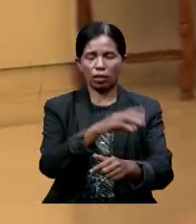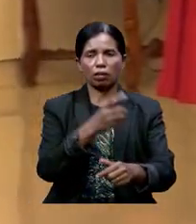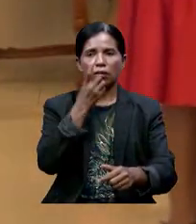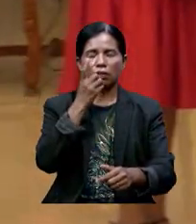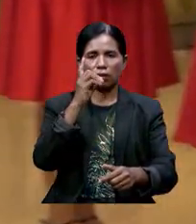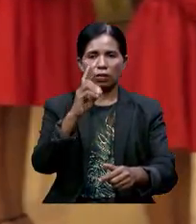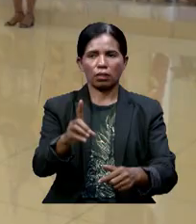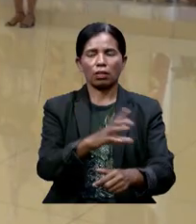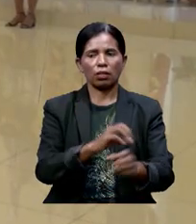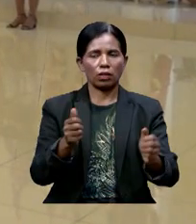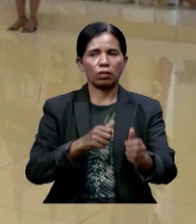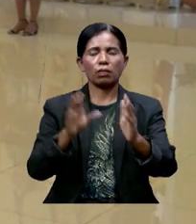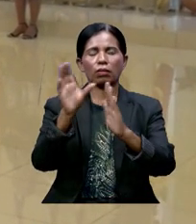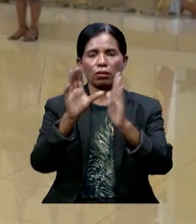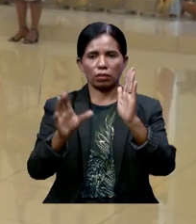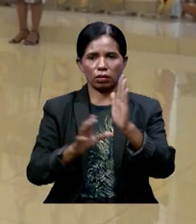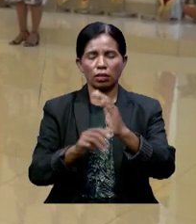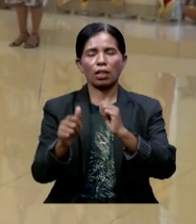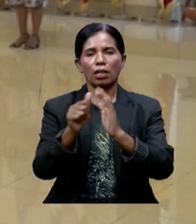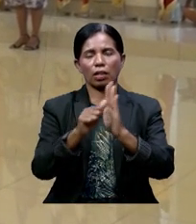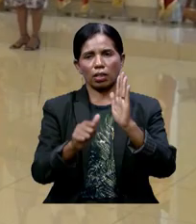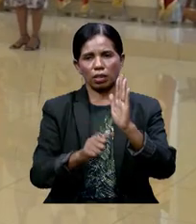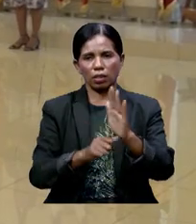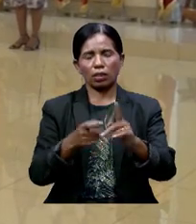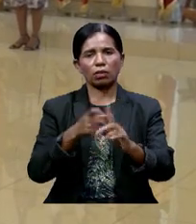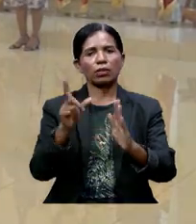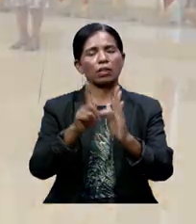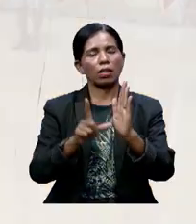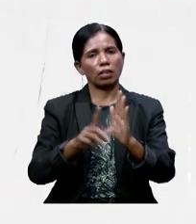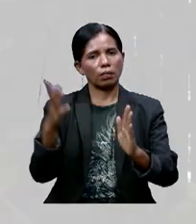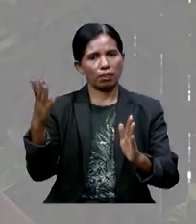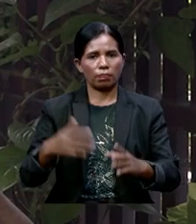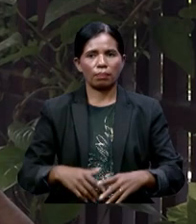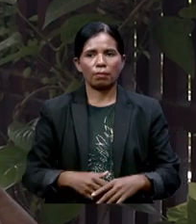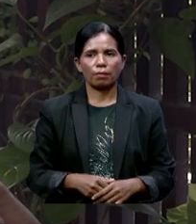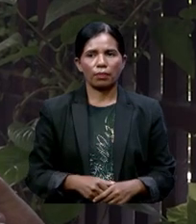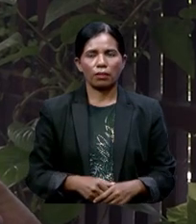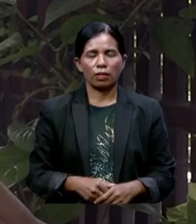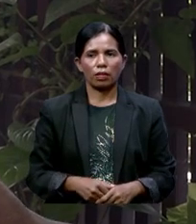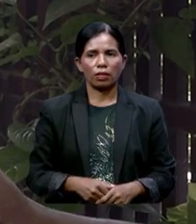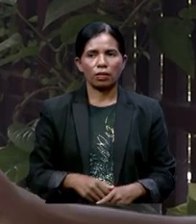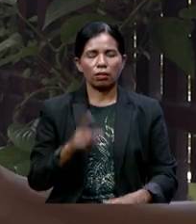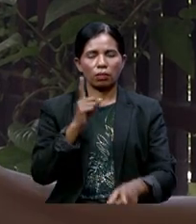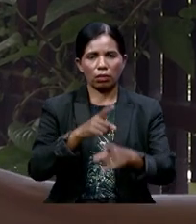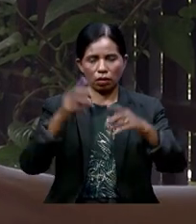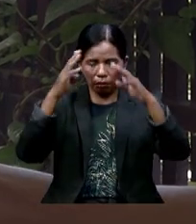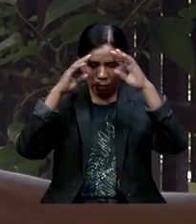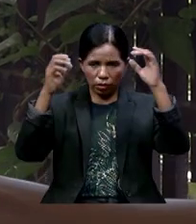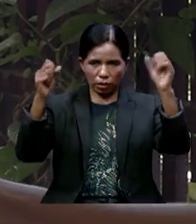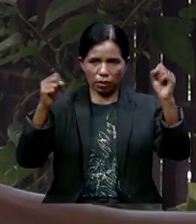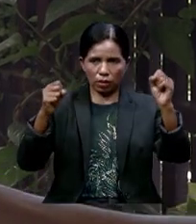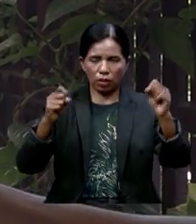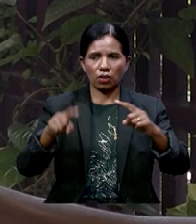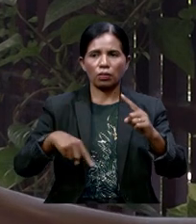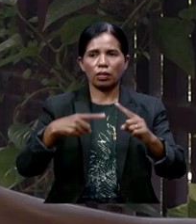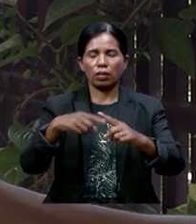declara inconstitucionalidade e artigo balão o se lhe refere. Lolos, né? Presidente da República, o